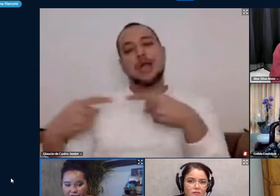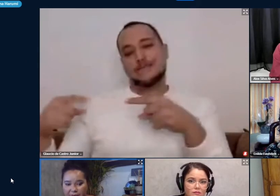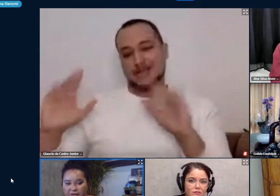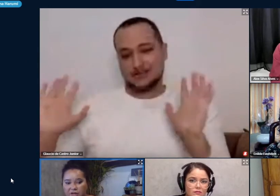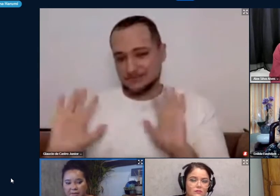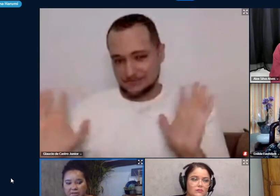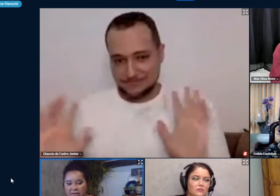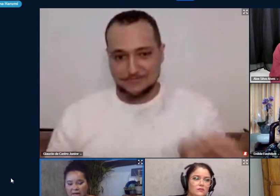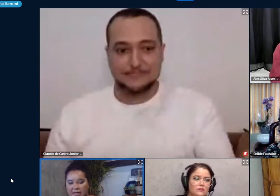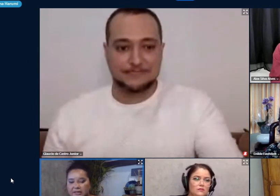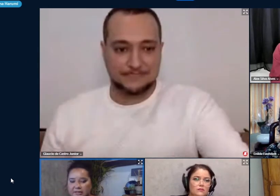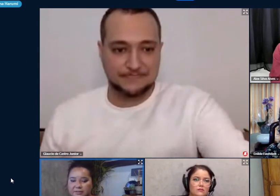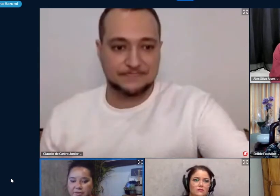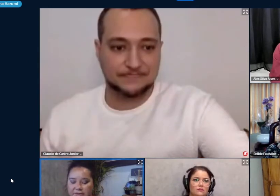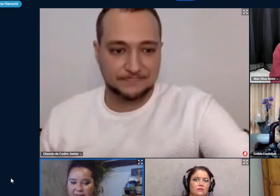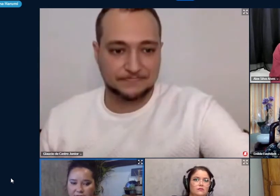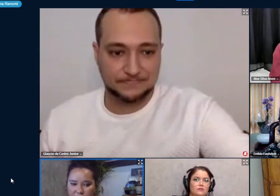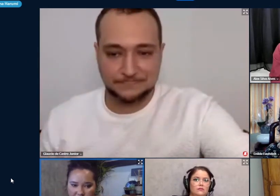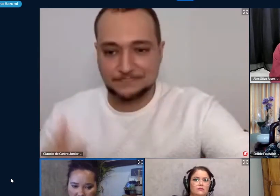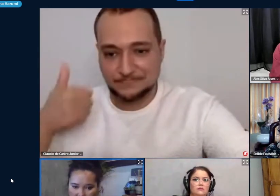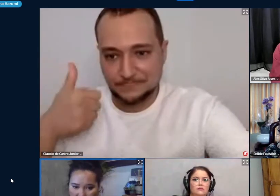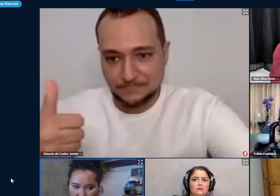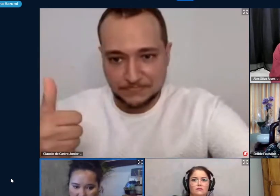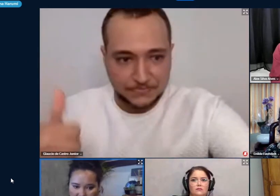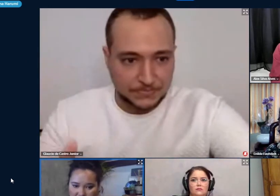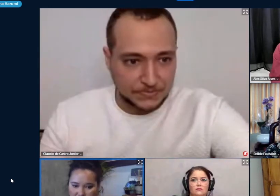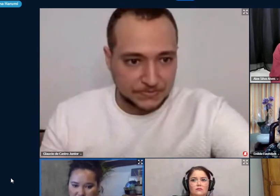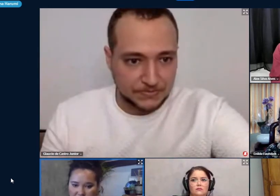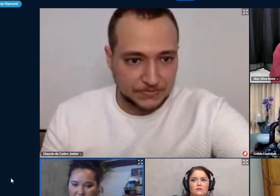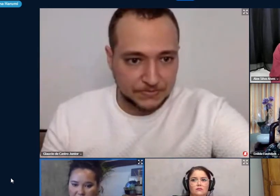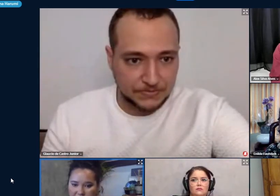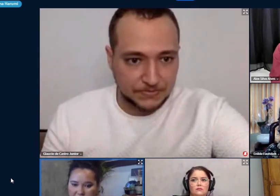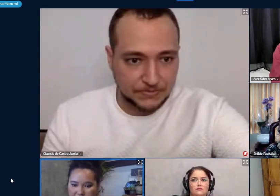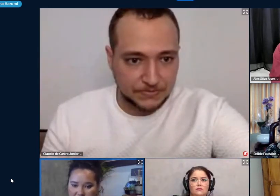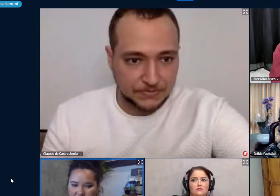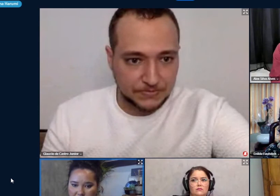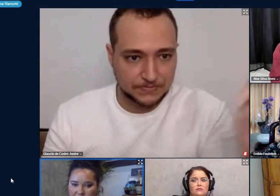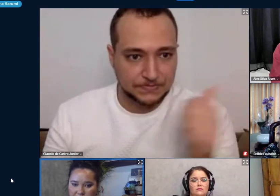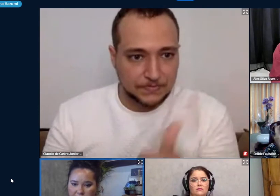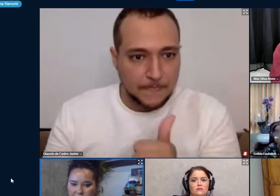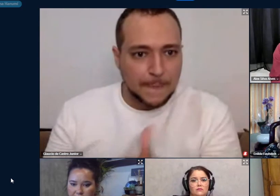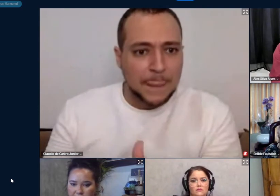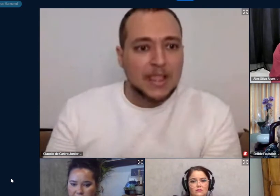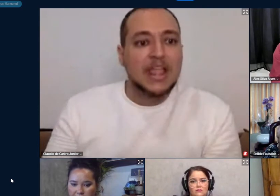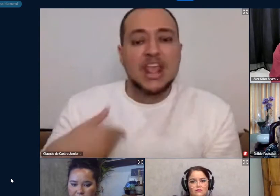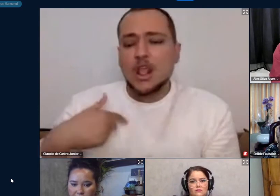uma estratégia para deixar mais clara esse processo de criação de sinais.